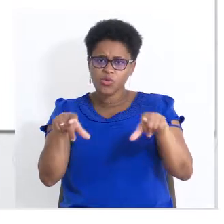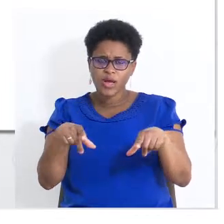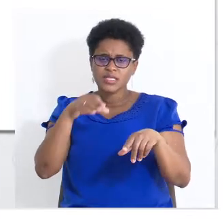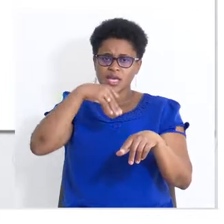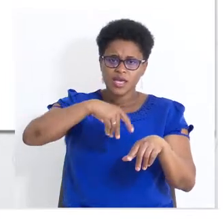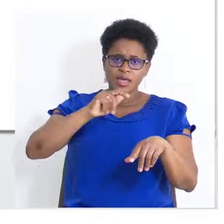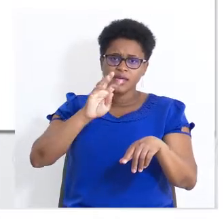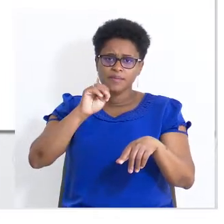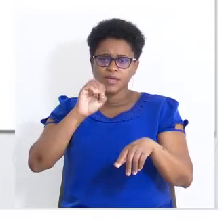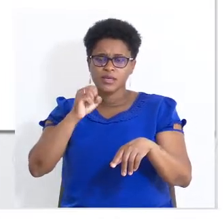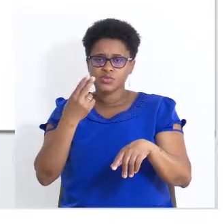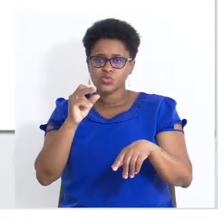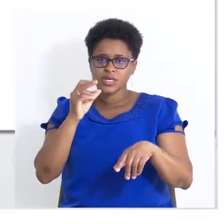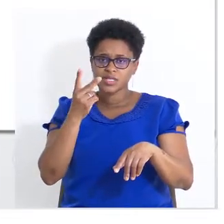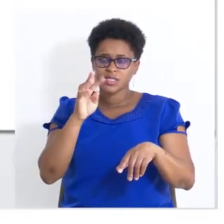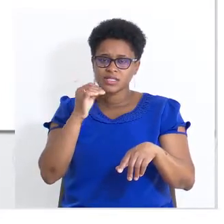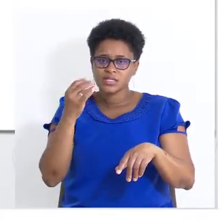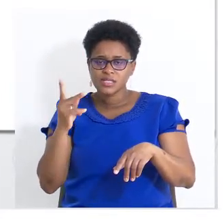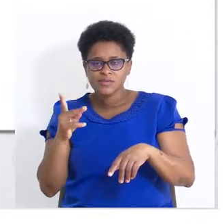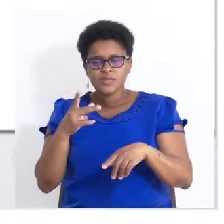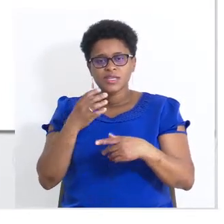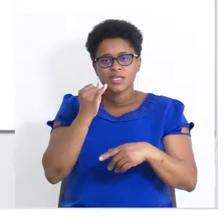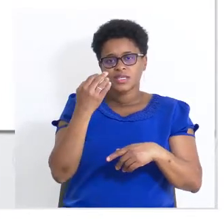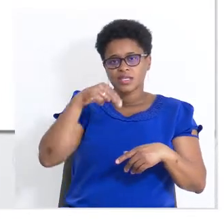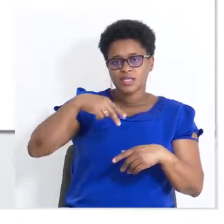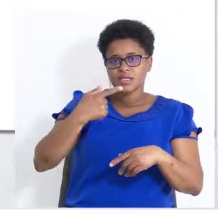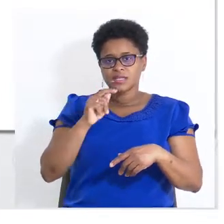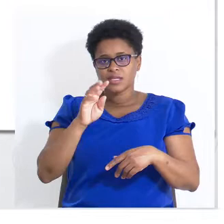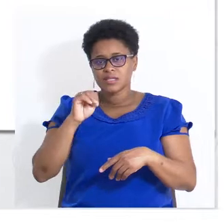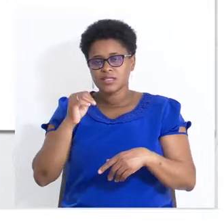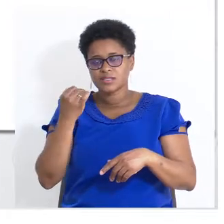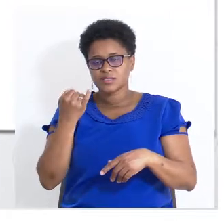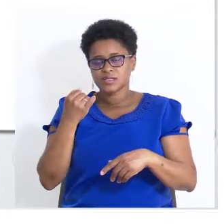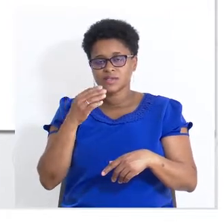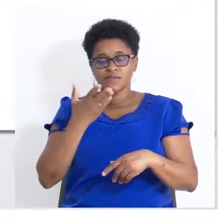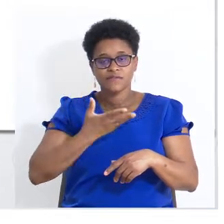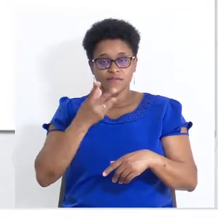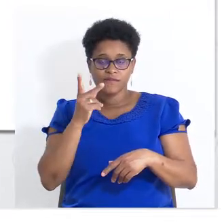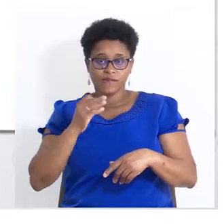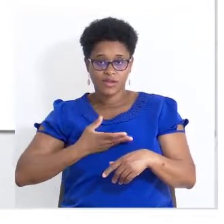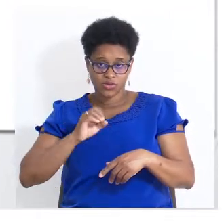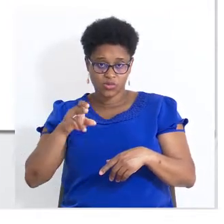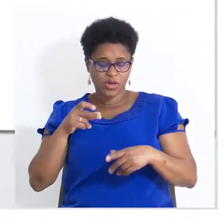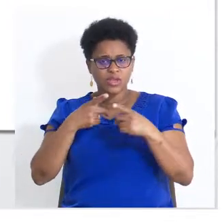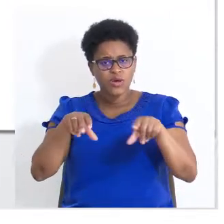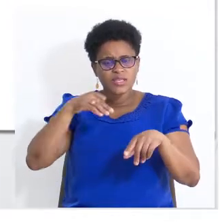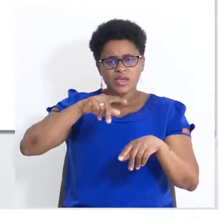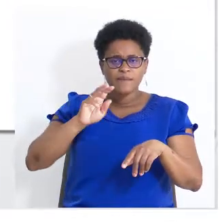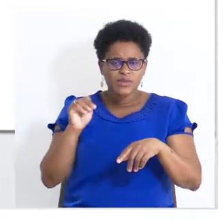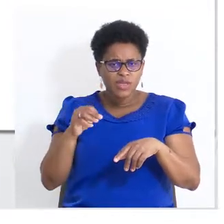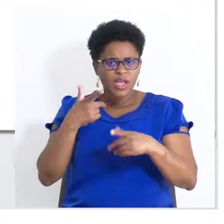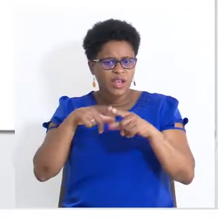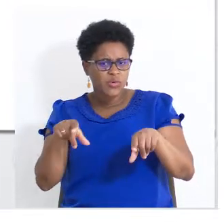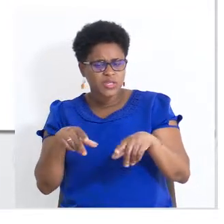linguagem persuasiva e incentivadora. Linguagem persuasiva é aquela linguagem que